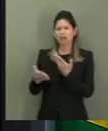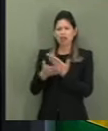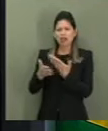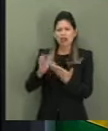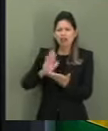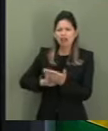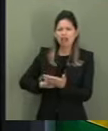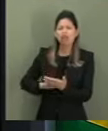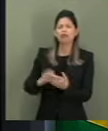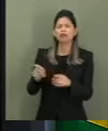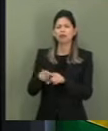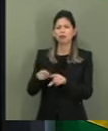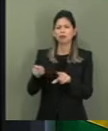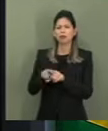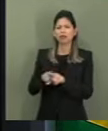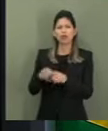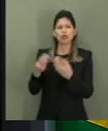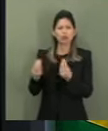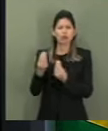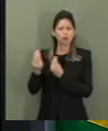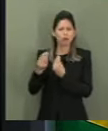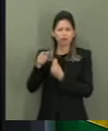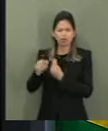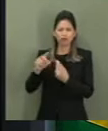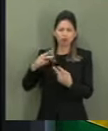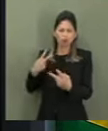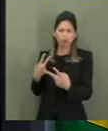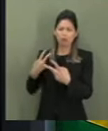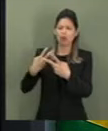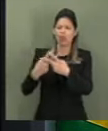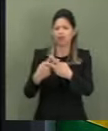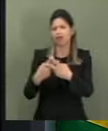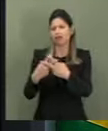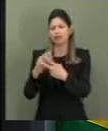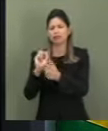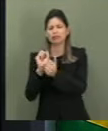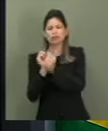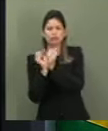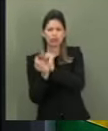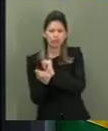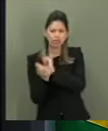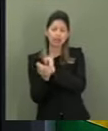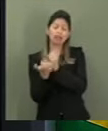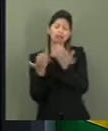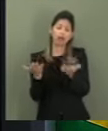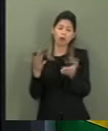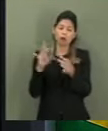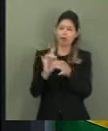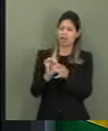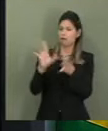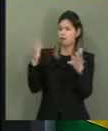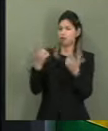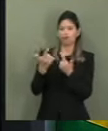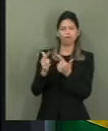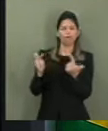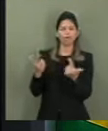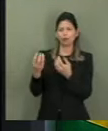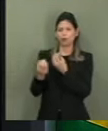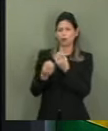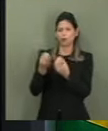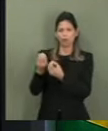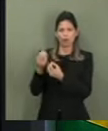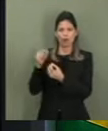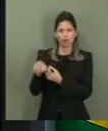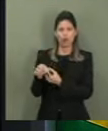senzalas, presos aos grilhões. A liberdade dos lanceiros negros era a senha, o sinal,